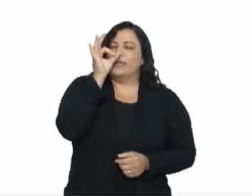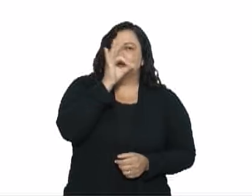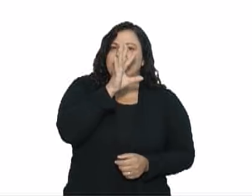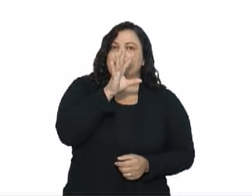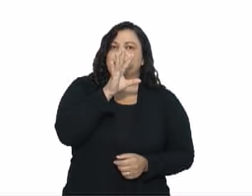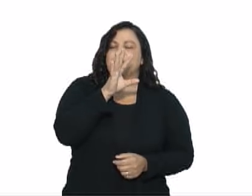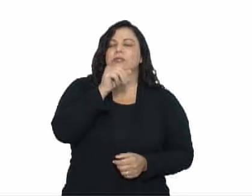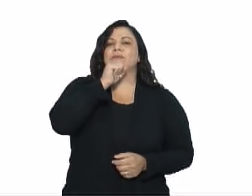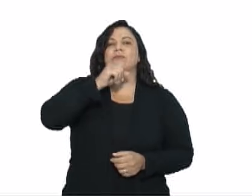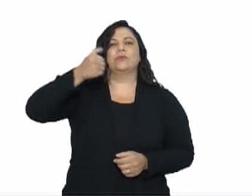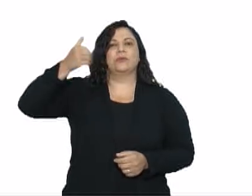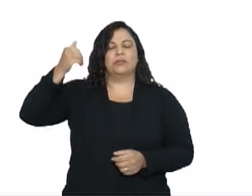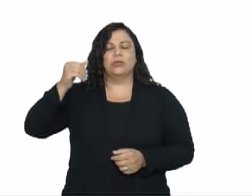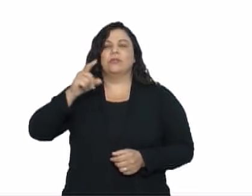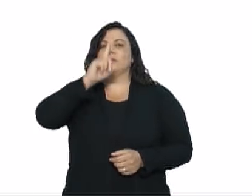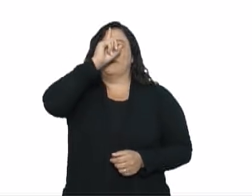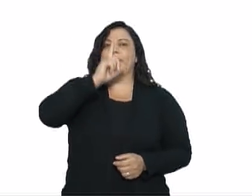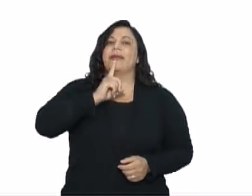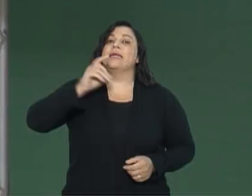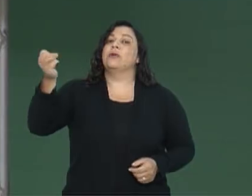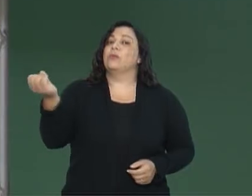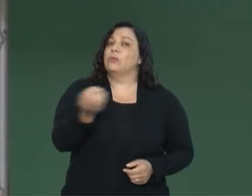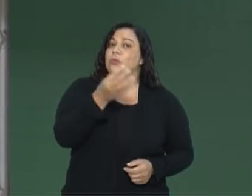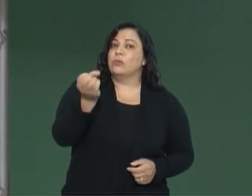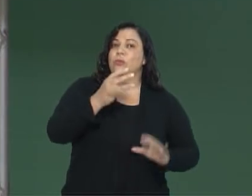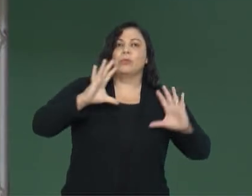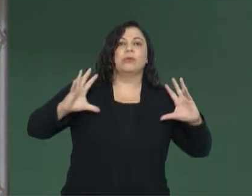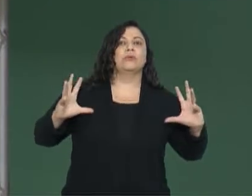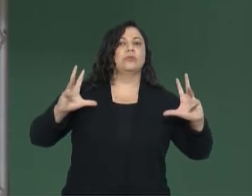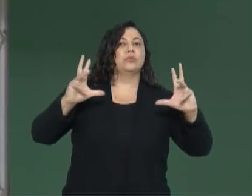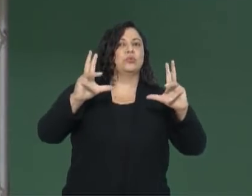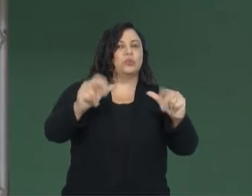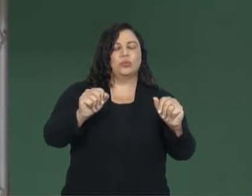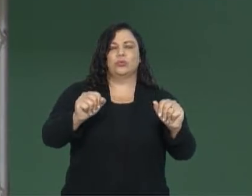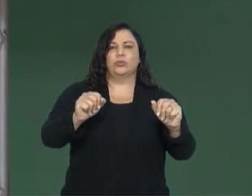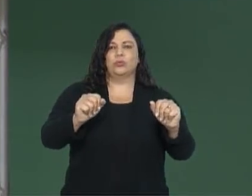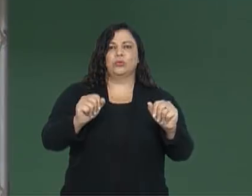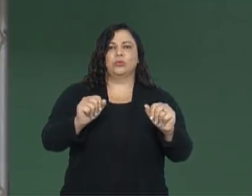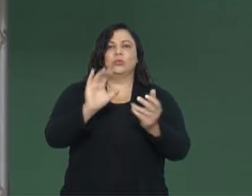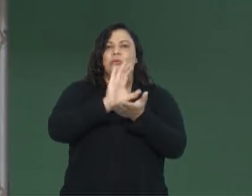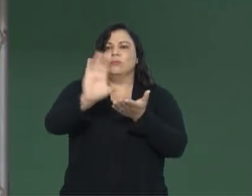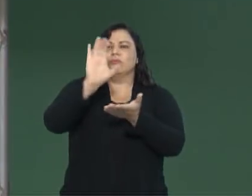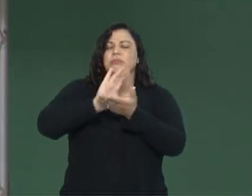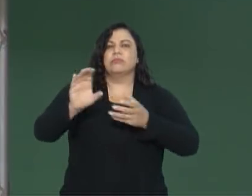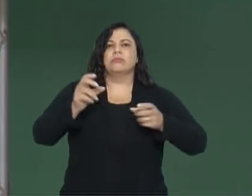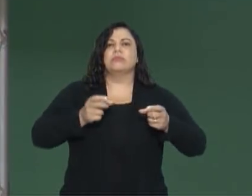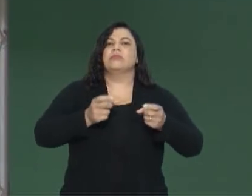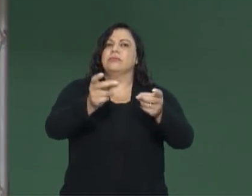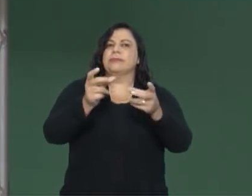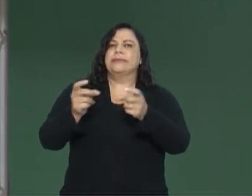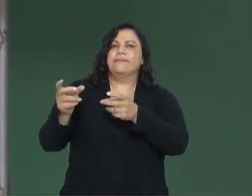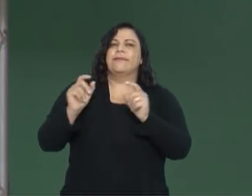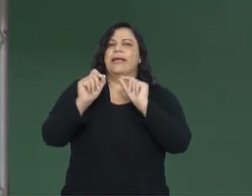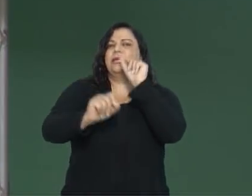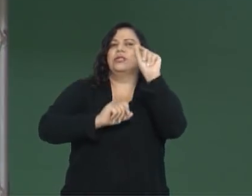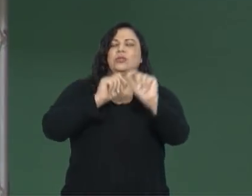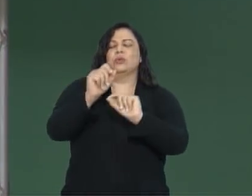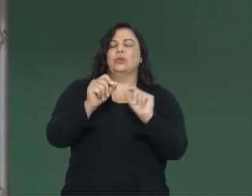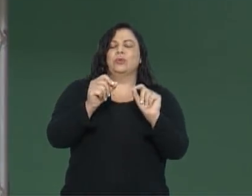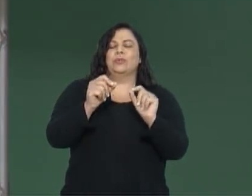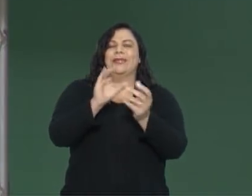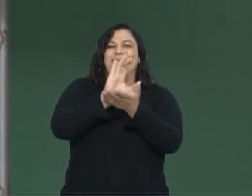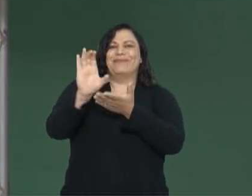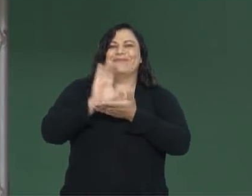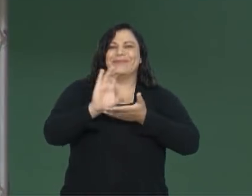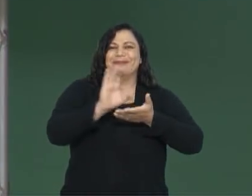novos, todos eles com escolaridade alta. Isto há pouco tempo. Deu a